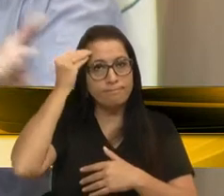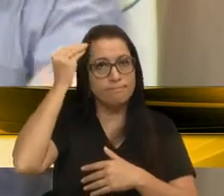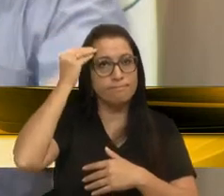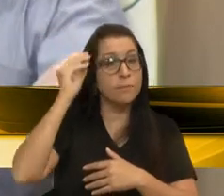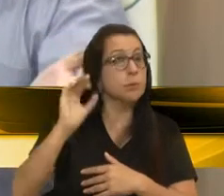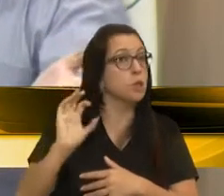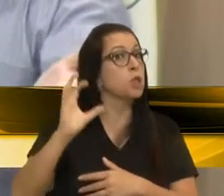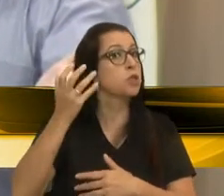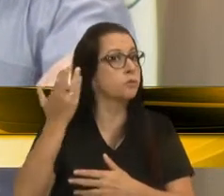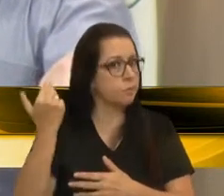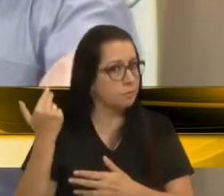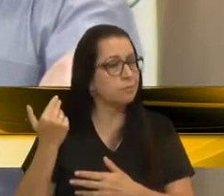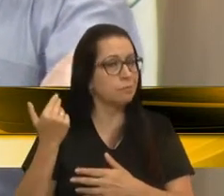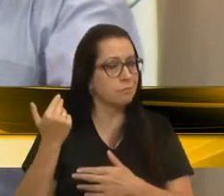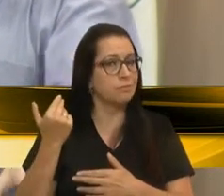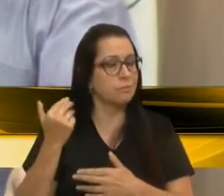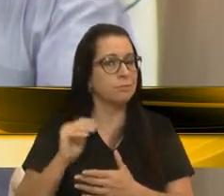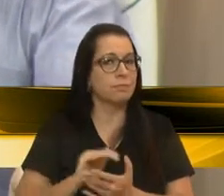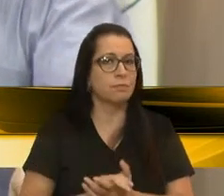resolveu.